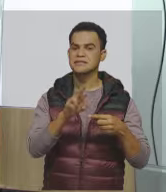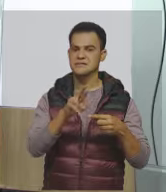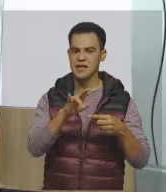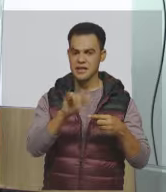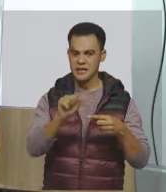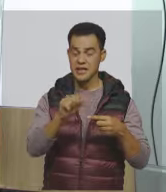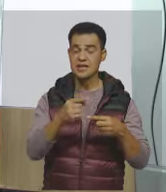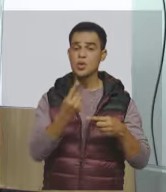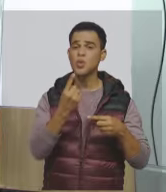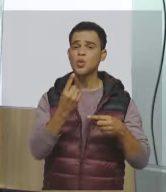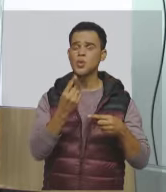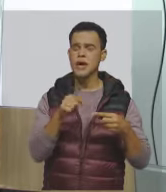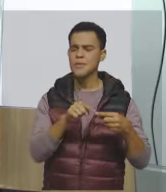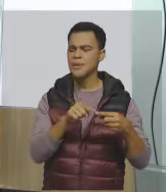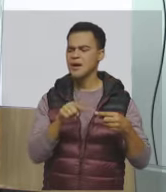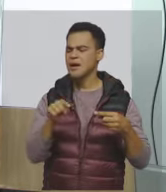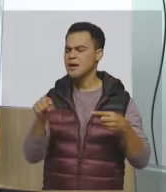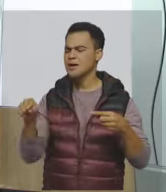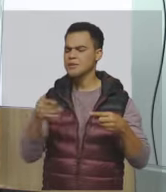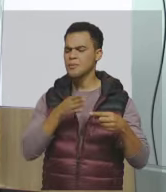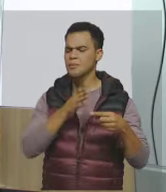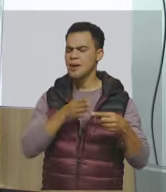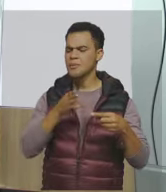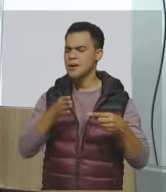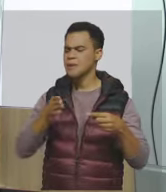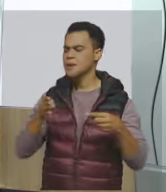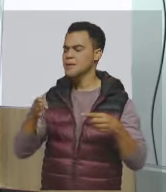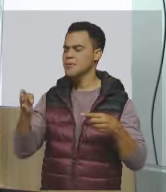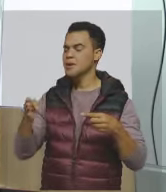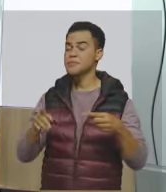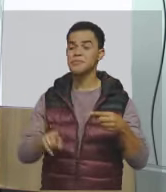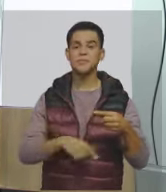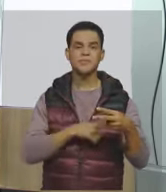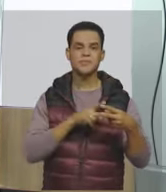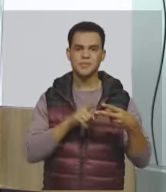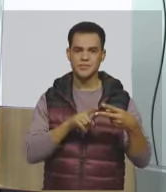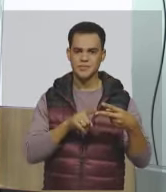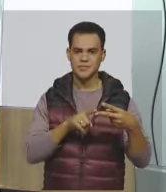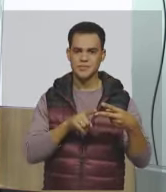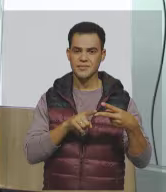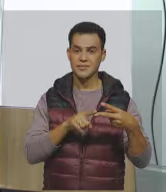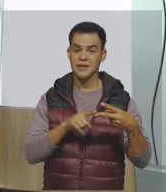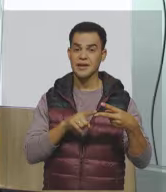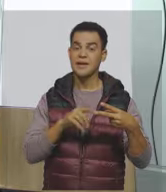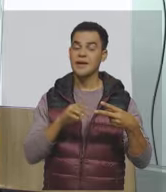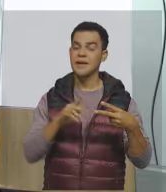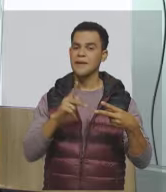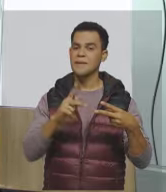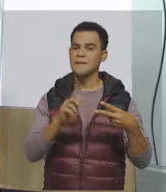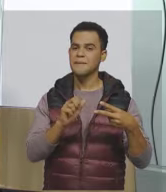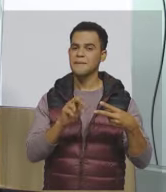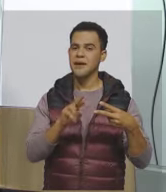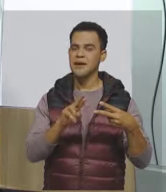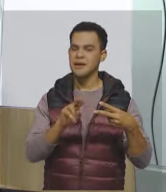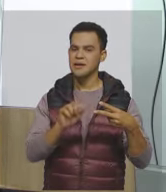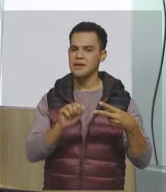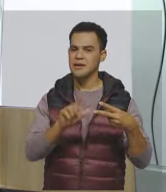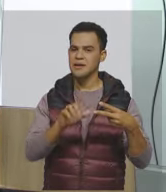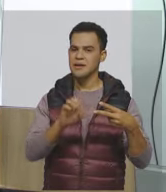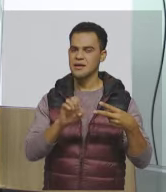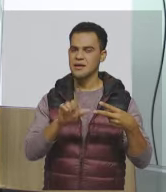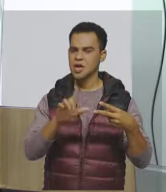corrente elétrica vai passar. Temos a associação em paralelo, quando ocorre